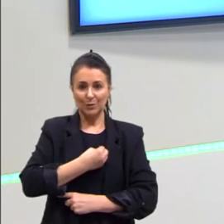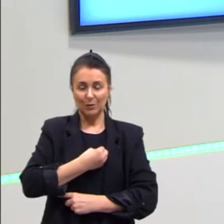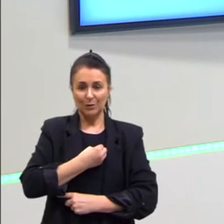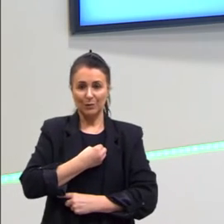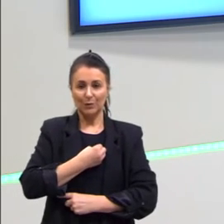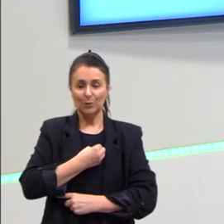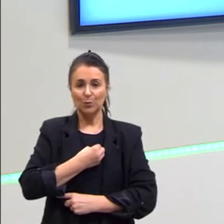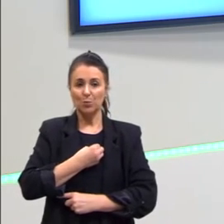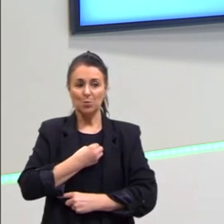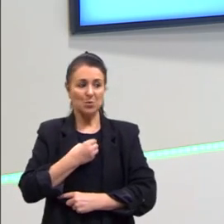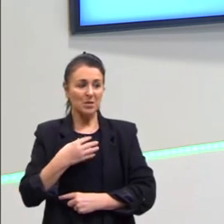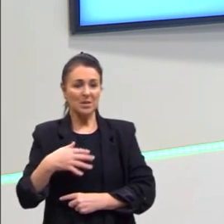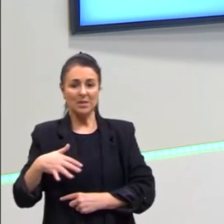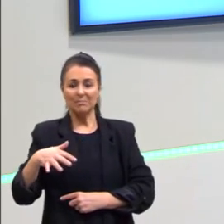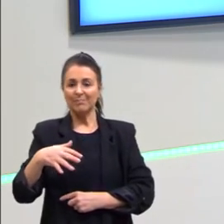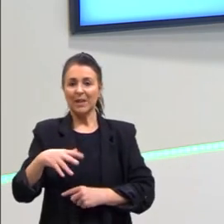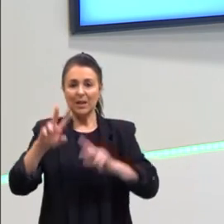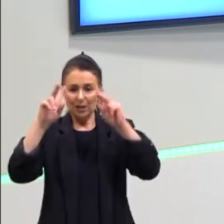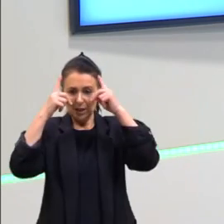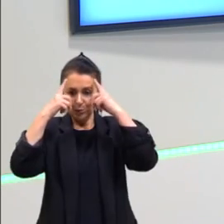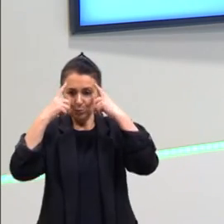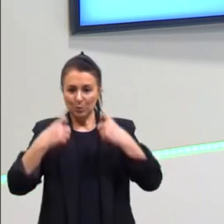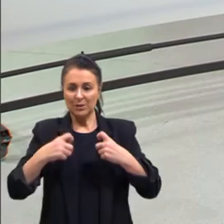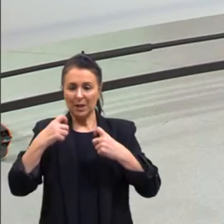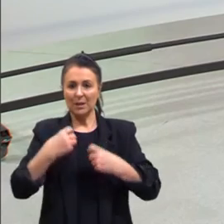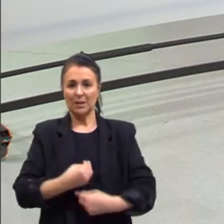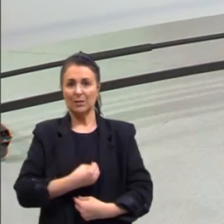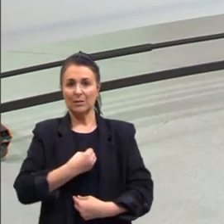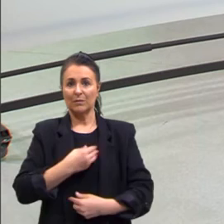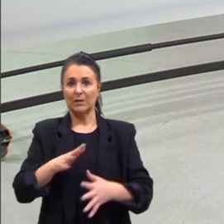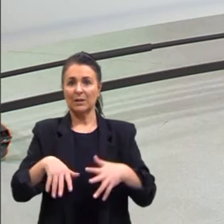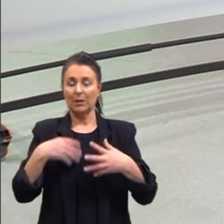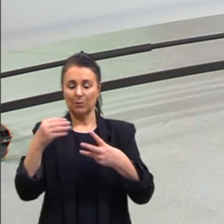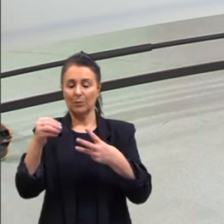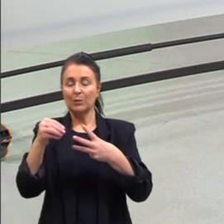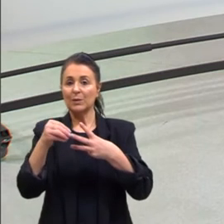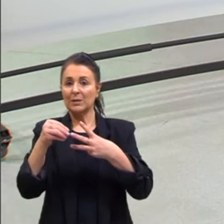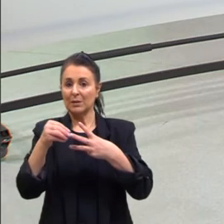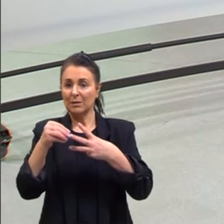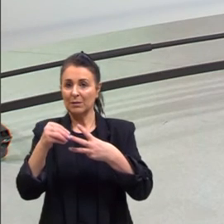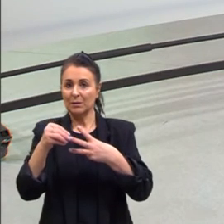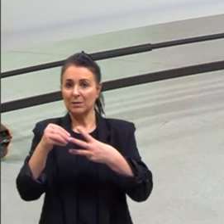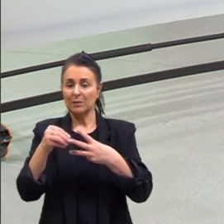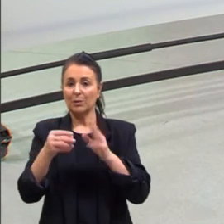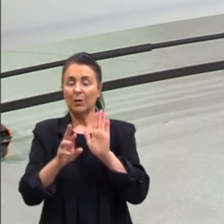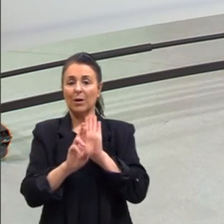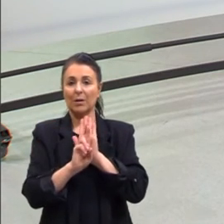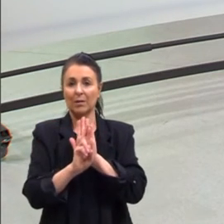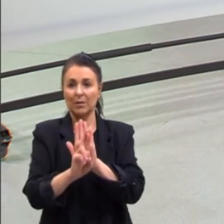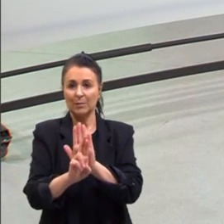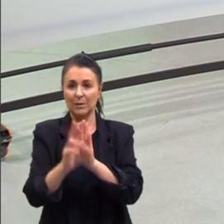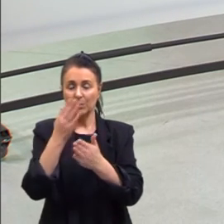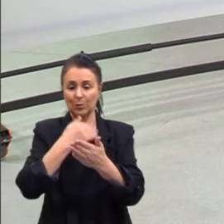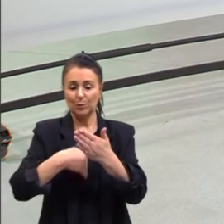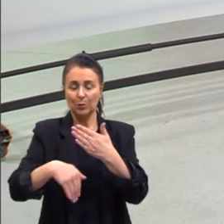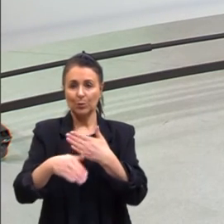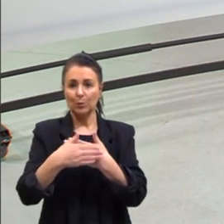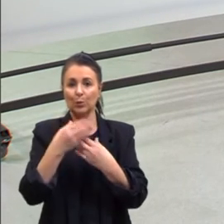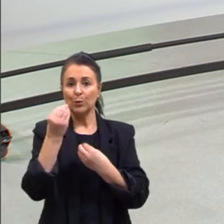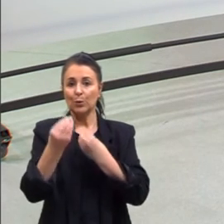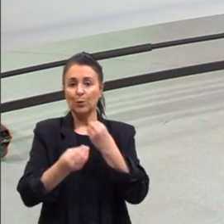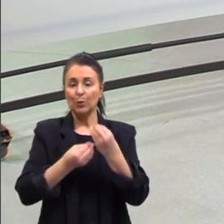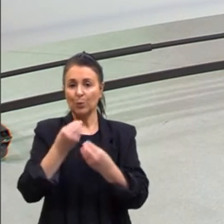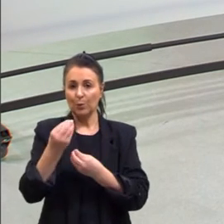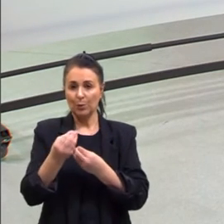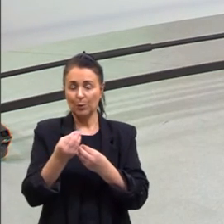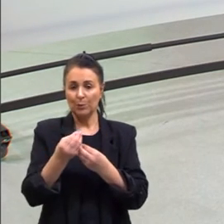dos seres vivos né do das células dos seres vivos então e representando né tudo isso como é que